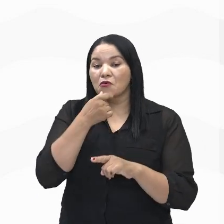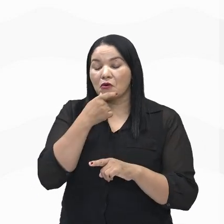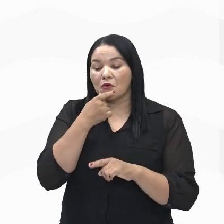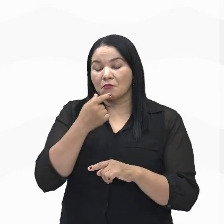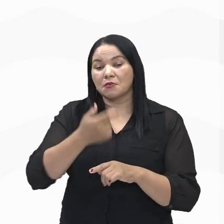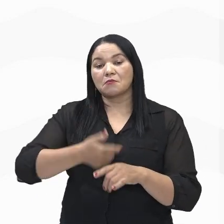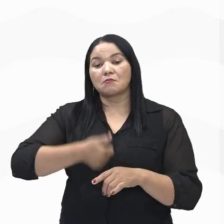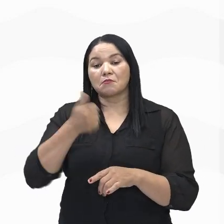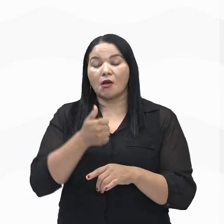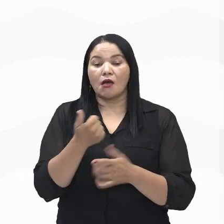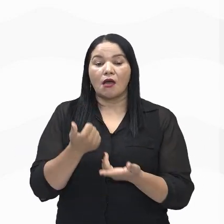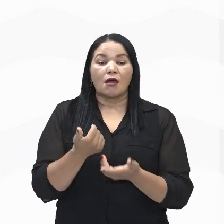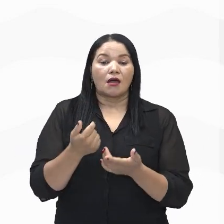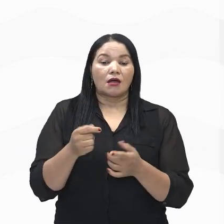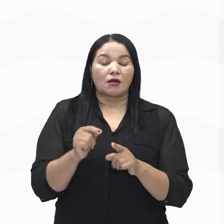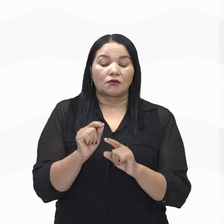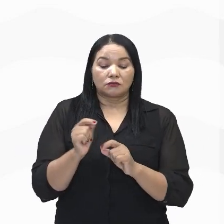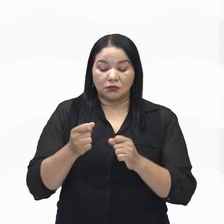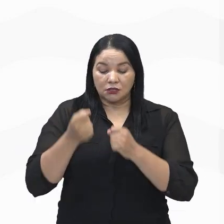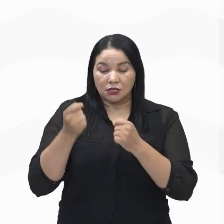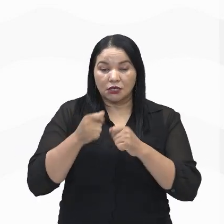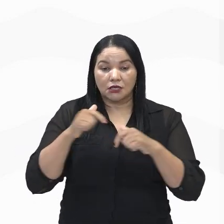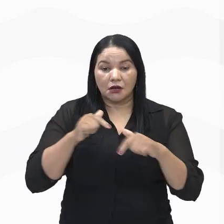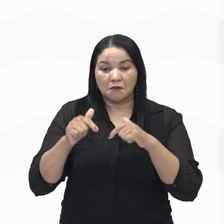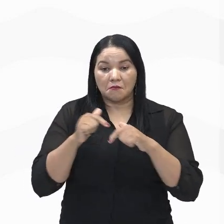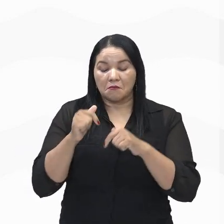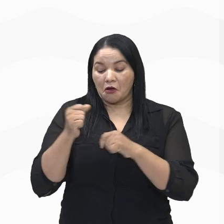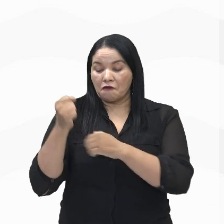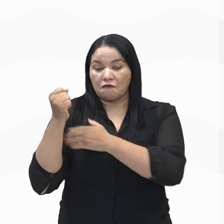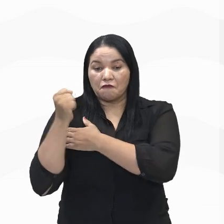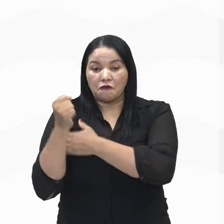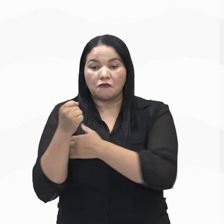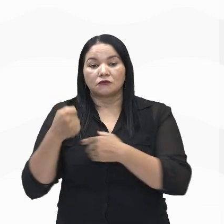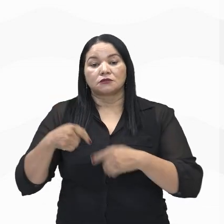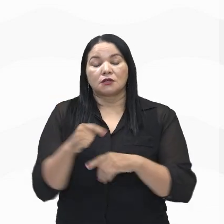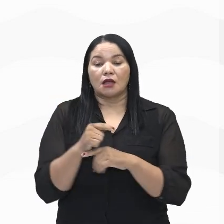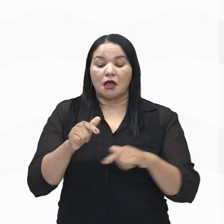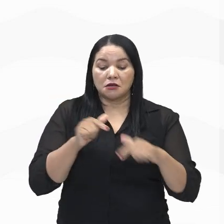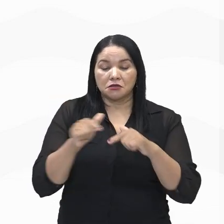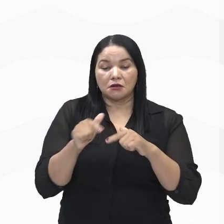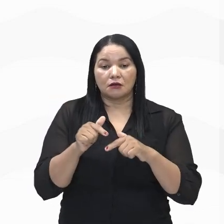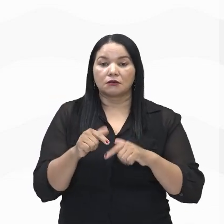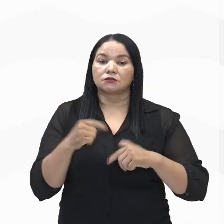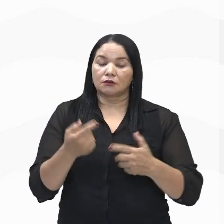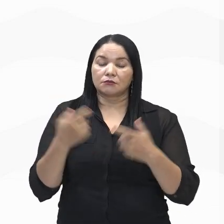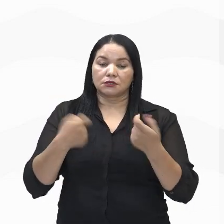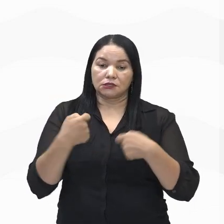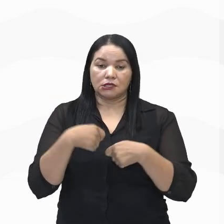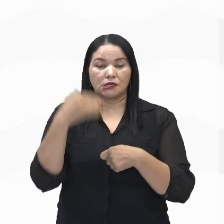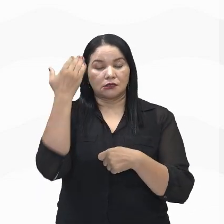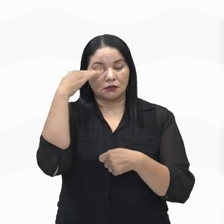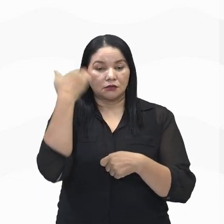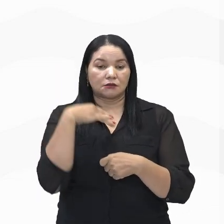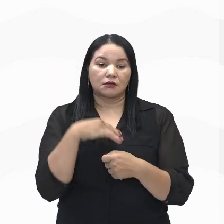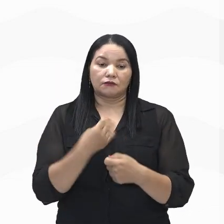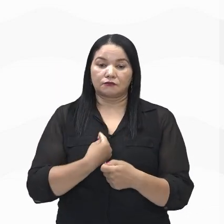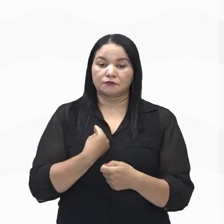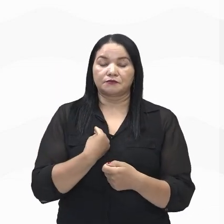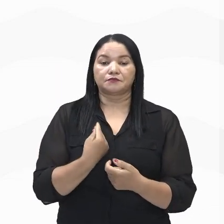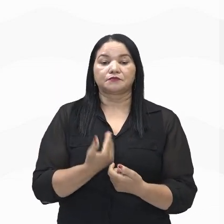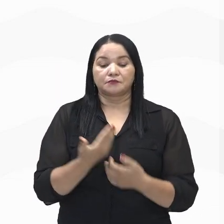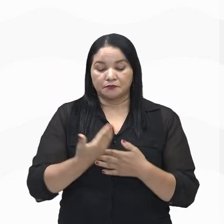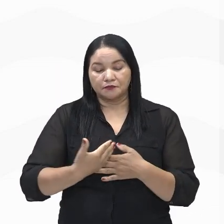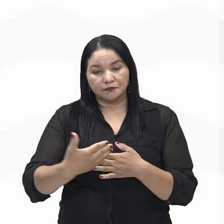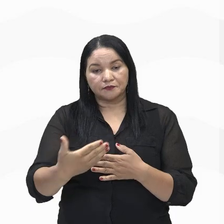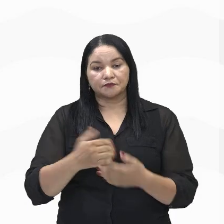força braçal, que é usado mais na Índia. Então, é importante entender essa realidade. Mas, dando